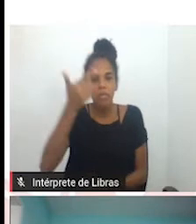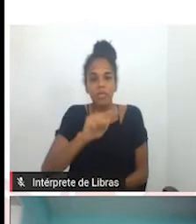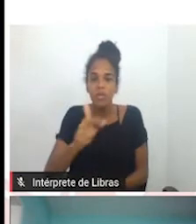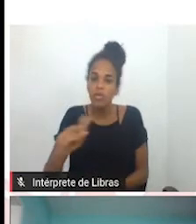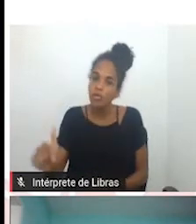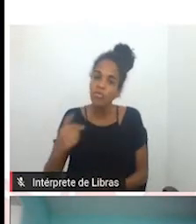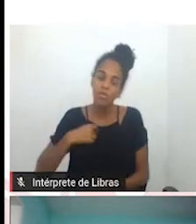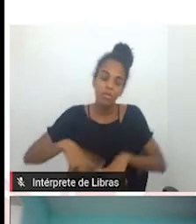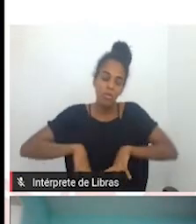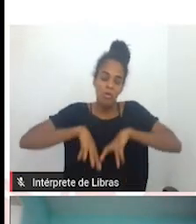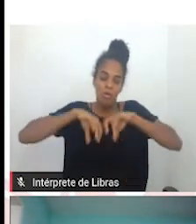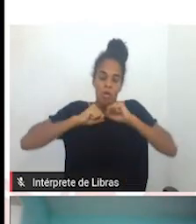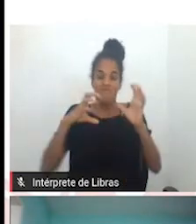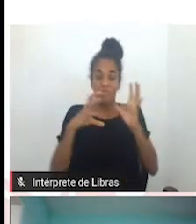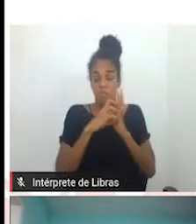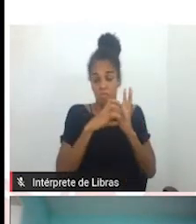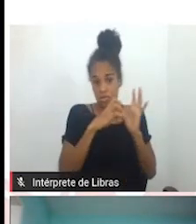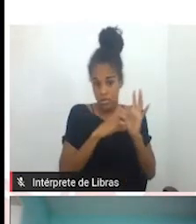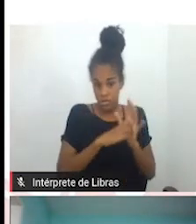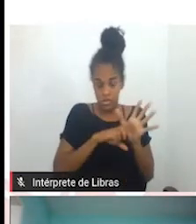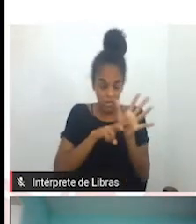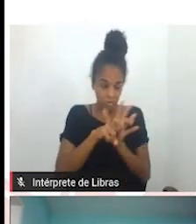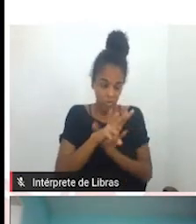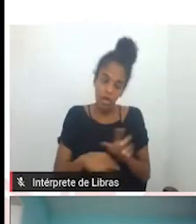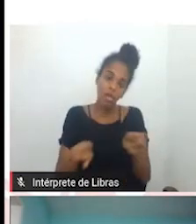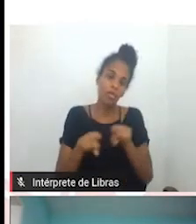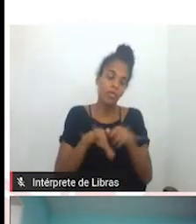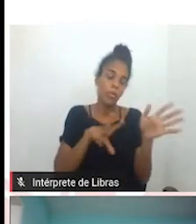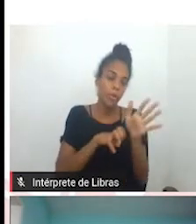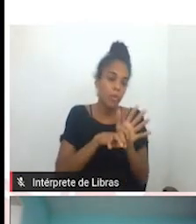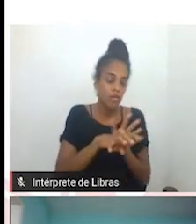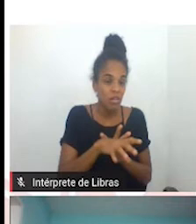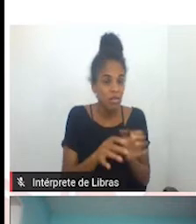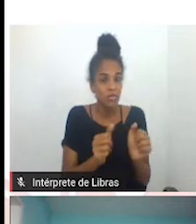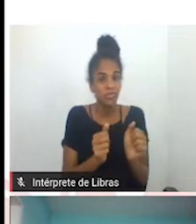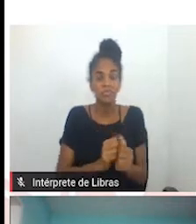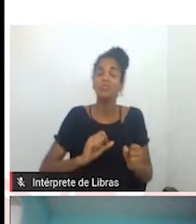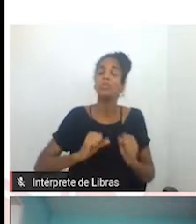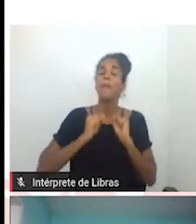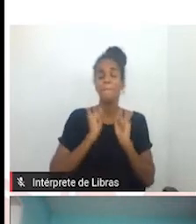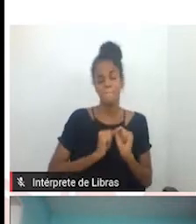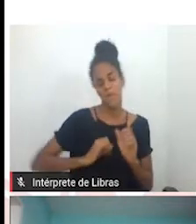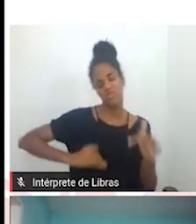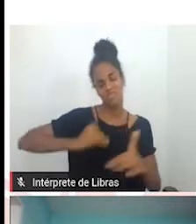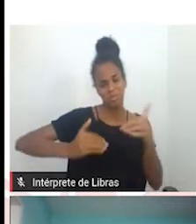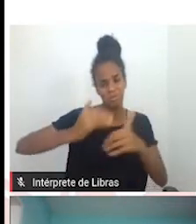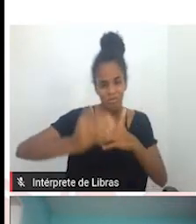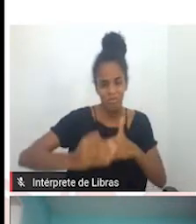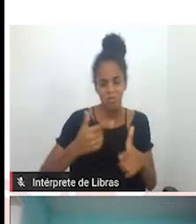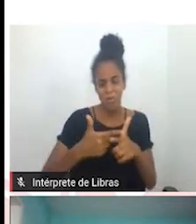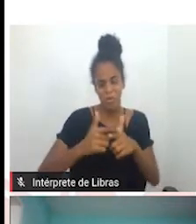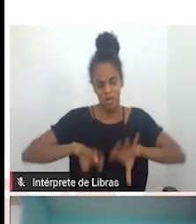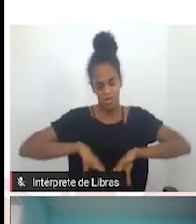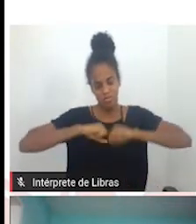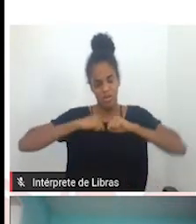a maioria das vezes, pneumonia bacteriana associada pode evoluir com síndrome de angústia respiratória. Então, a paciente tem sinal de alarme para Sarag tem